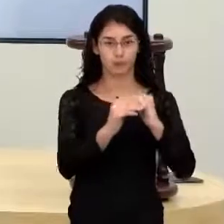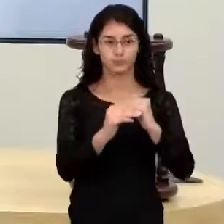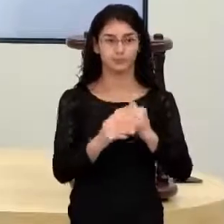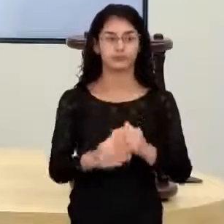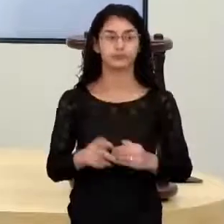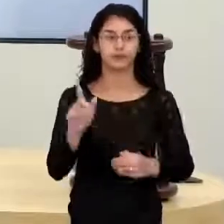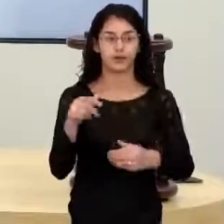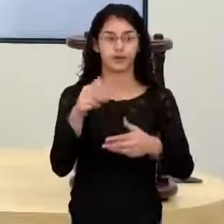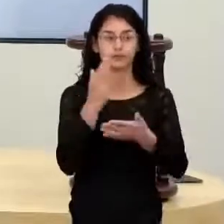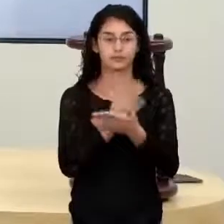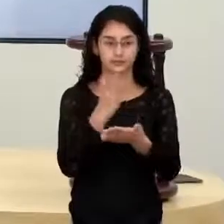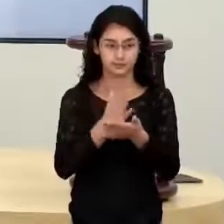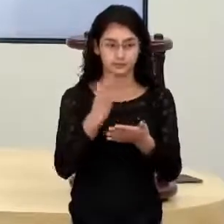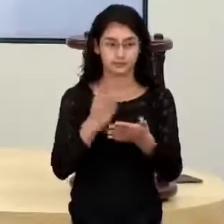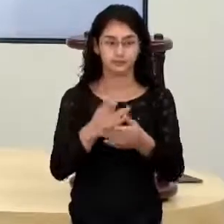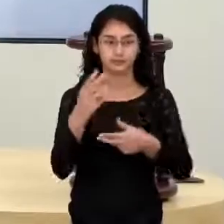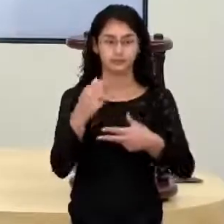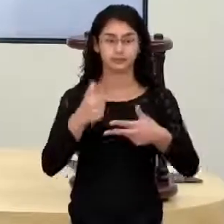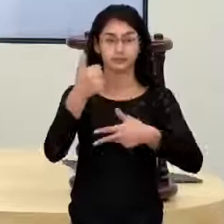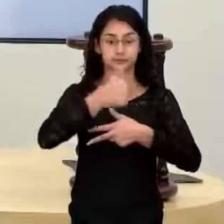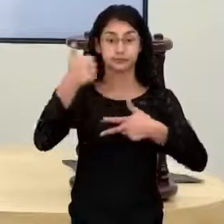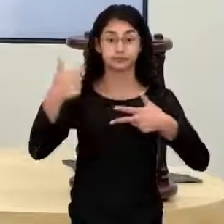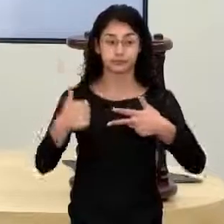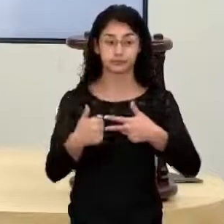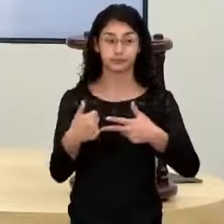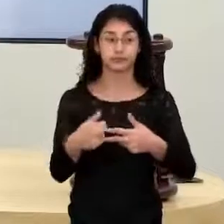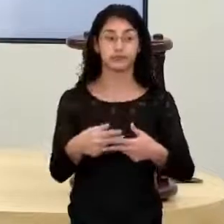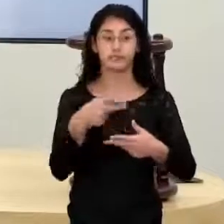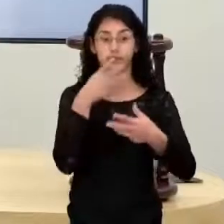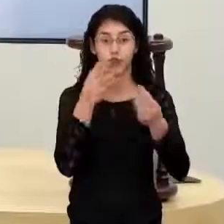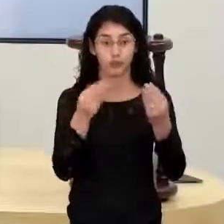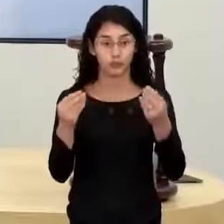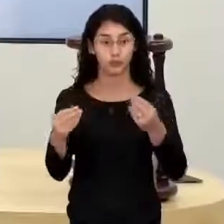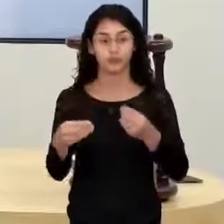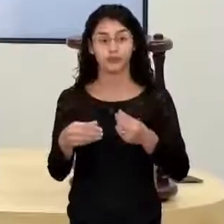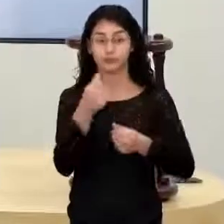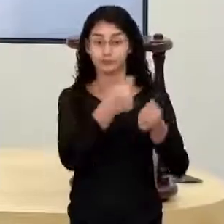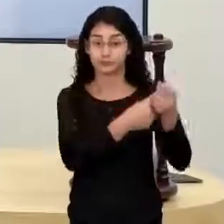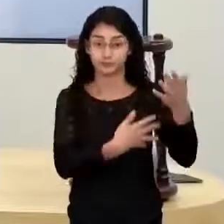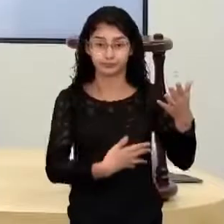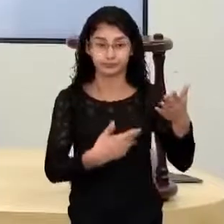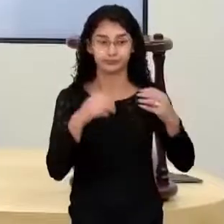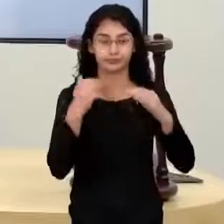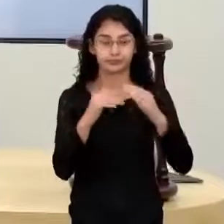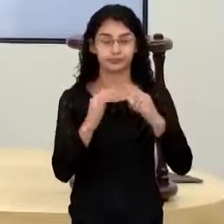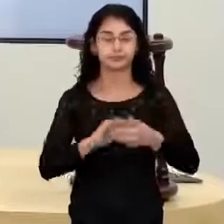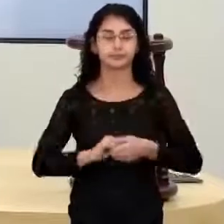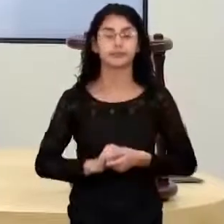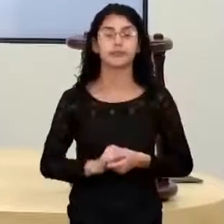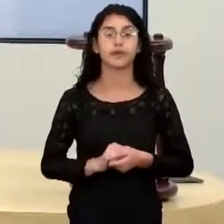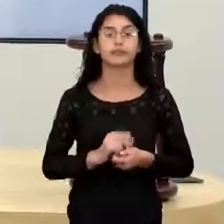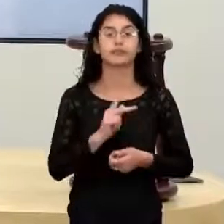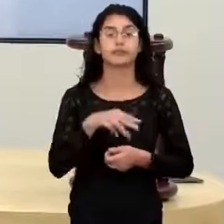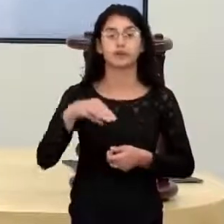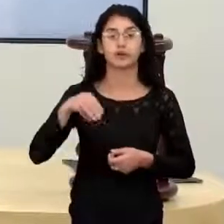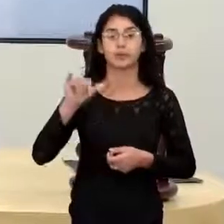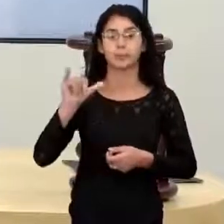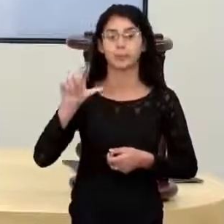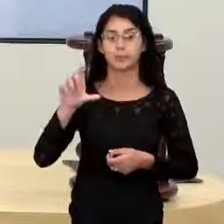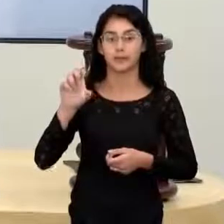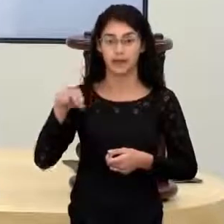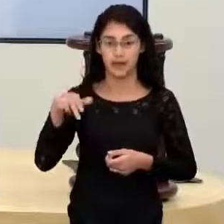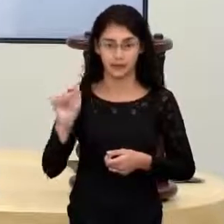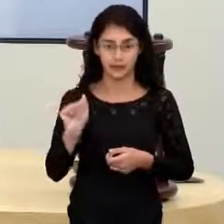de poderes. E aí eu acho que eu falei bastante. Deixa eu ver se tem alguma contribuição aqui no chat. Ó, a Promilena, ela está dizendo assim, o